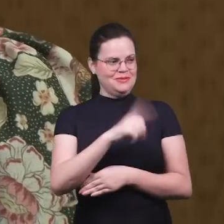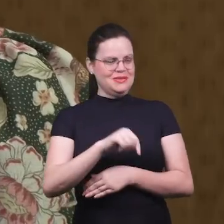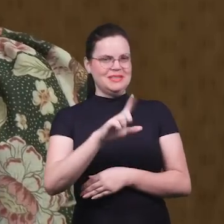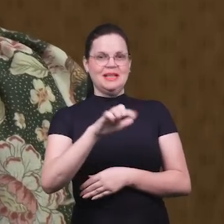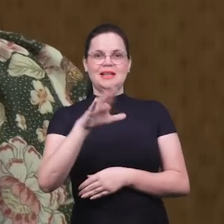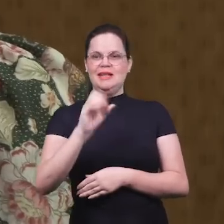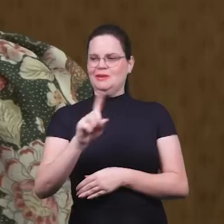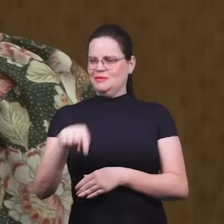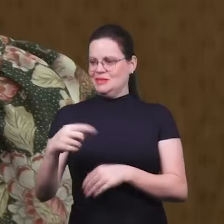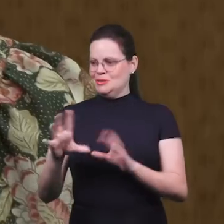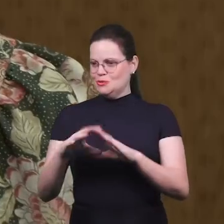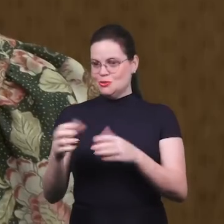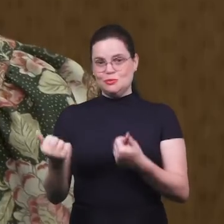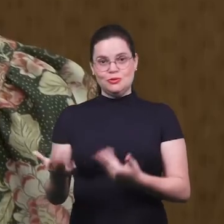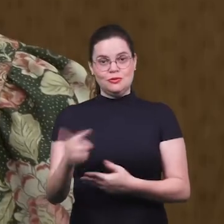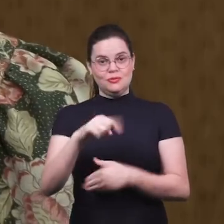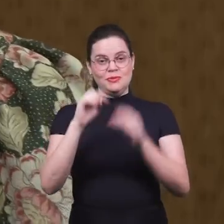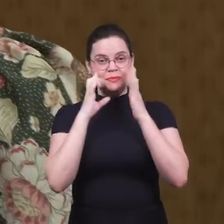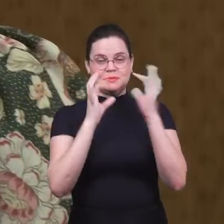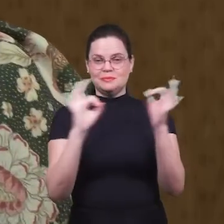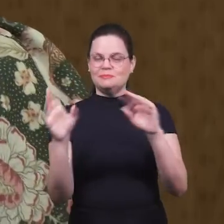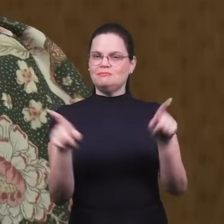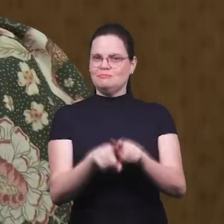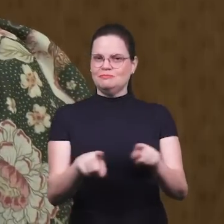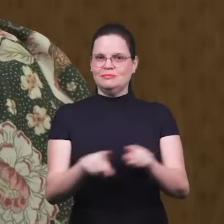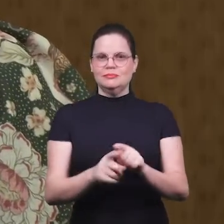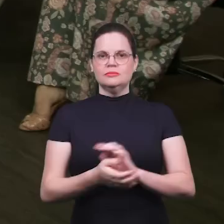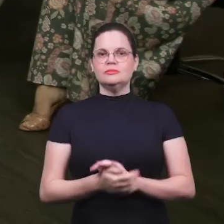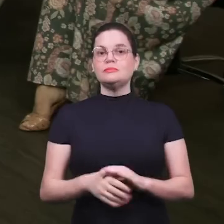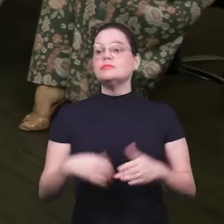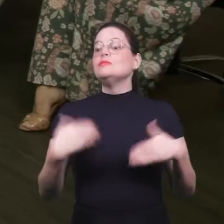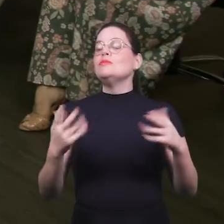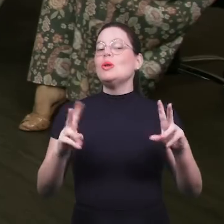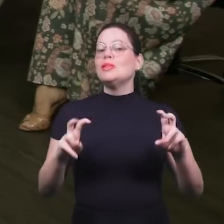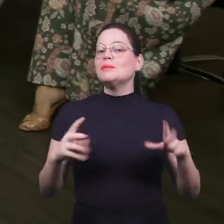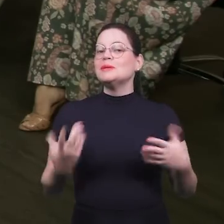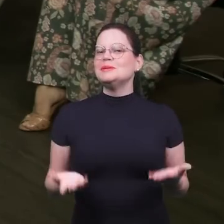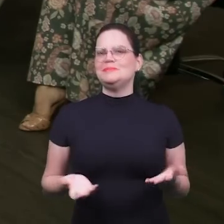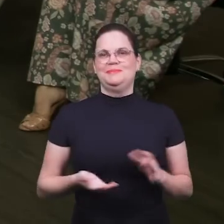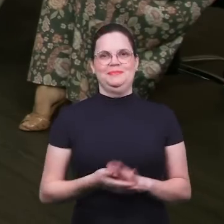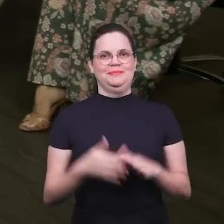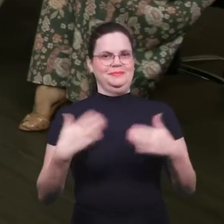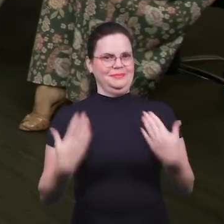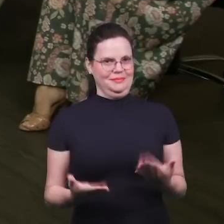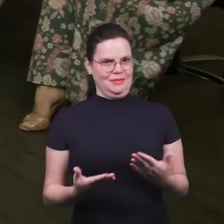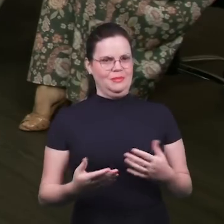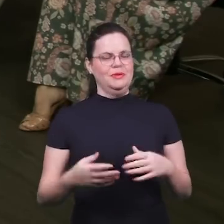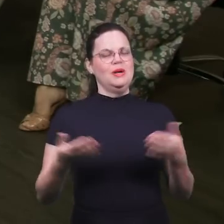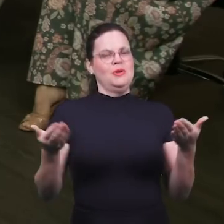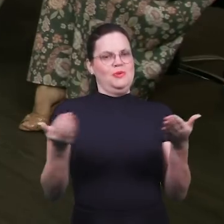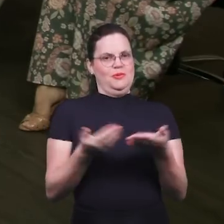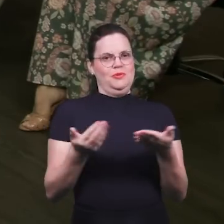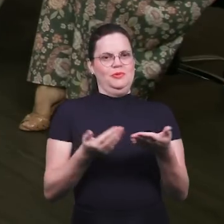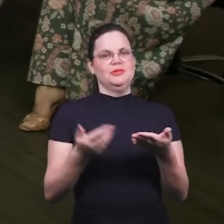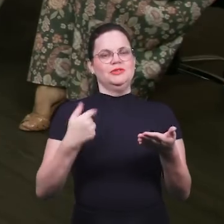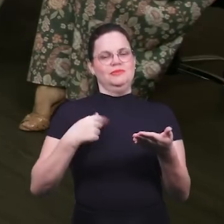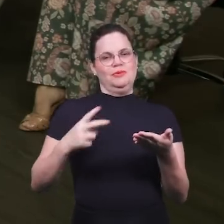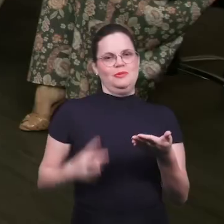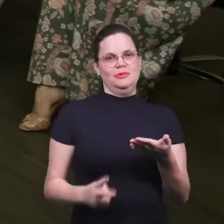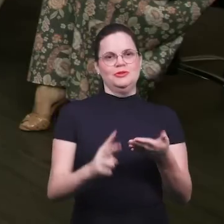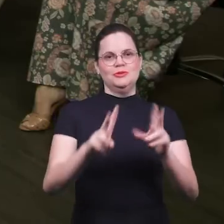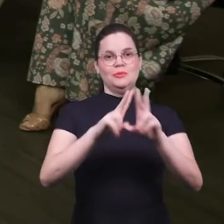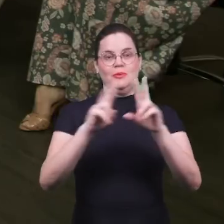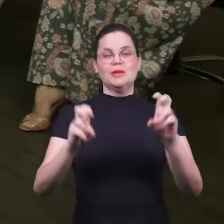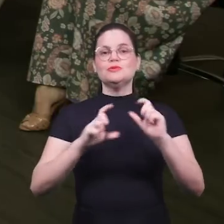Léo, jovens, você também que nos assiste. Começa falando o tema. Sim, pastor Josias, hoje a gente dá continuidade ao